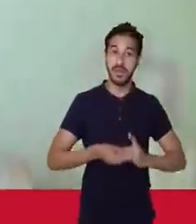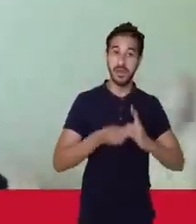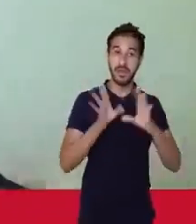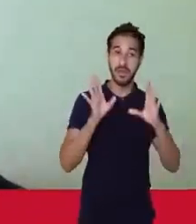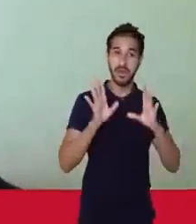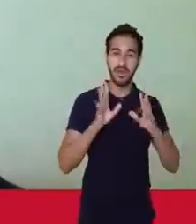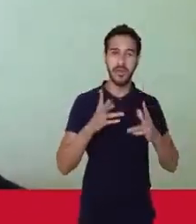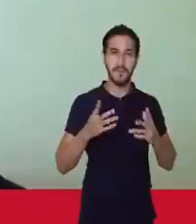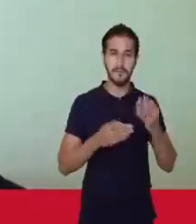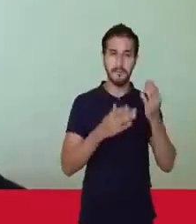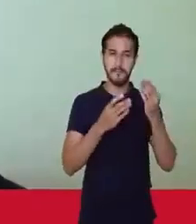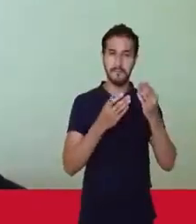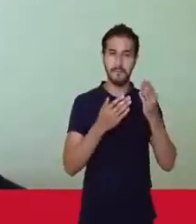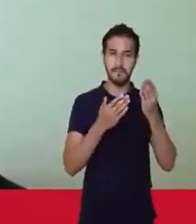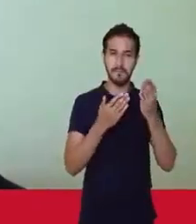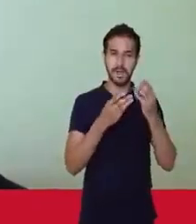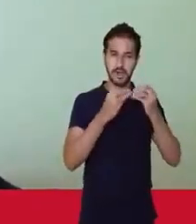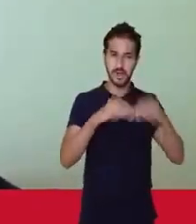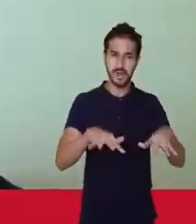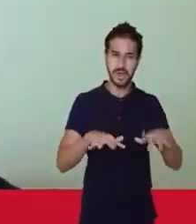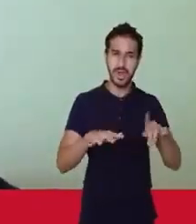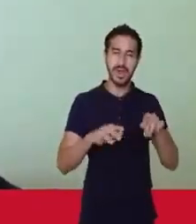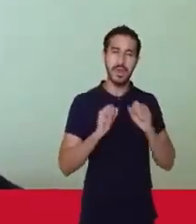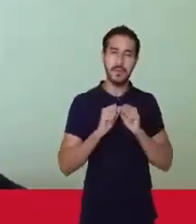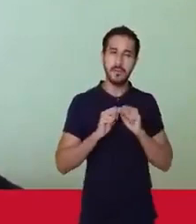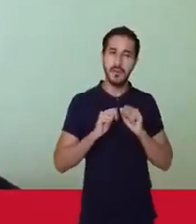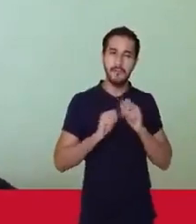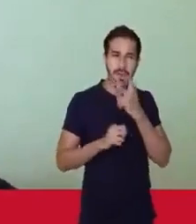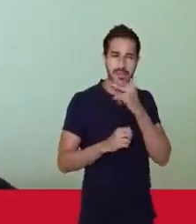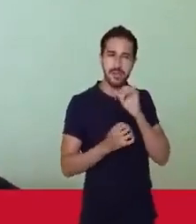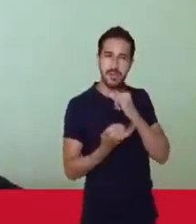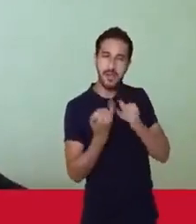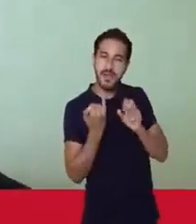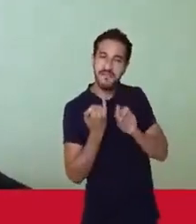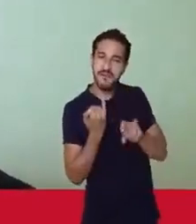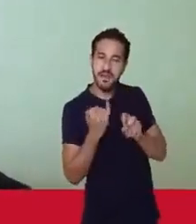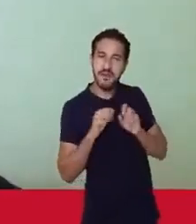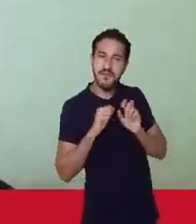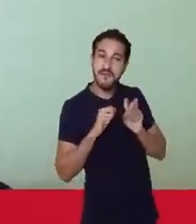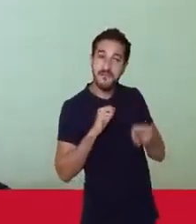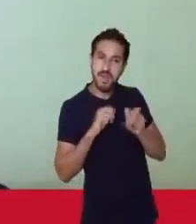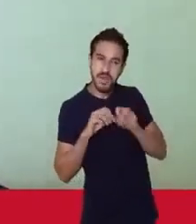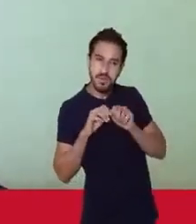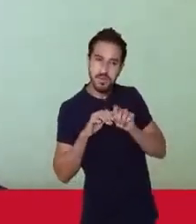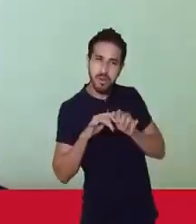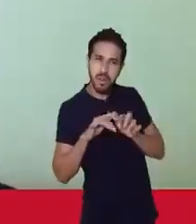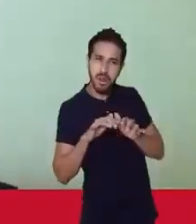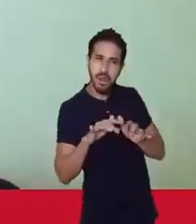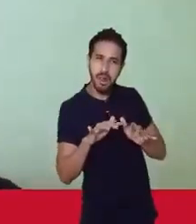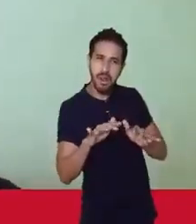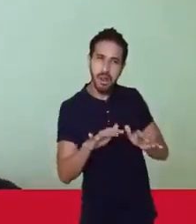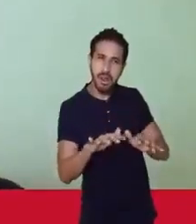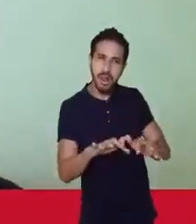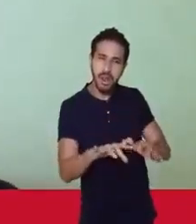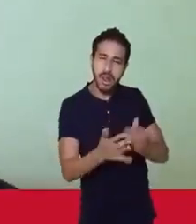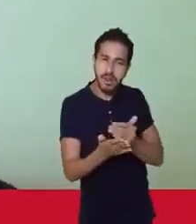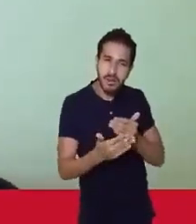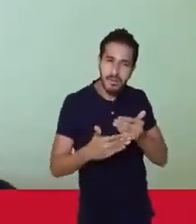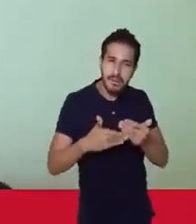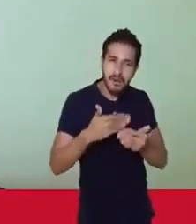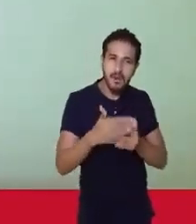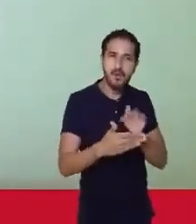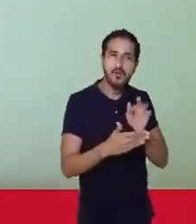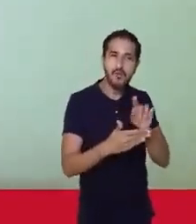democracia ser cortada por Machado, ela é infectada por vírus, por parasitas,